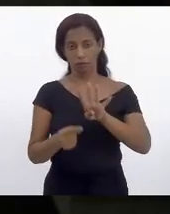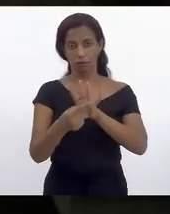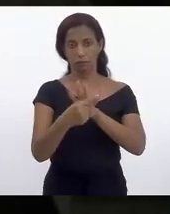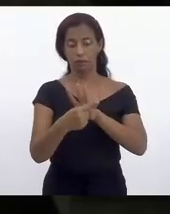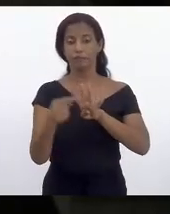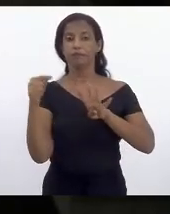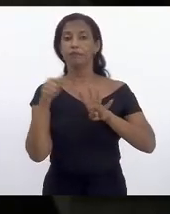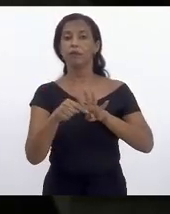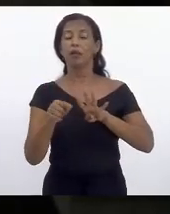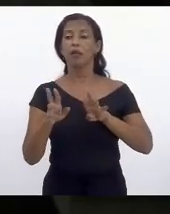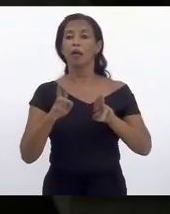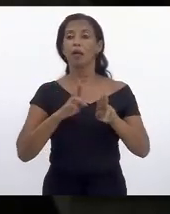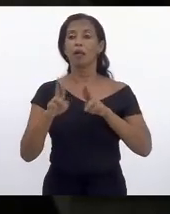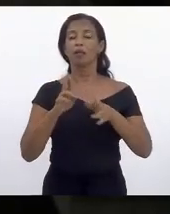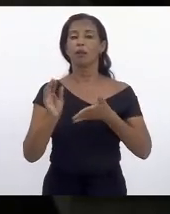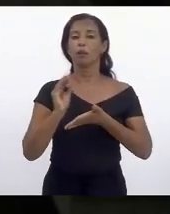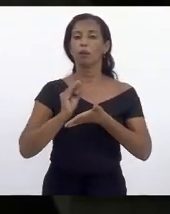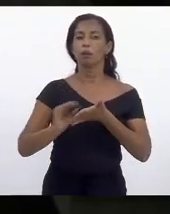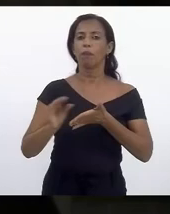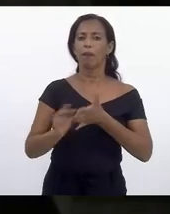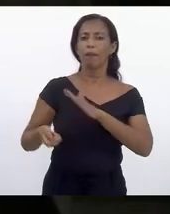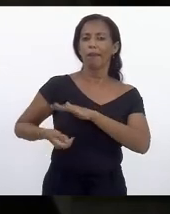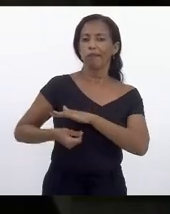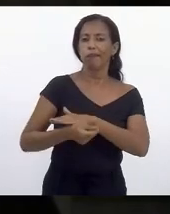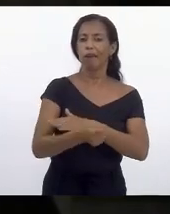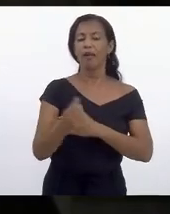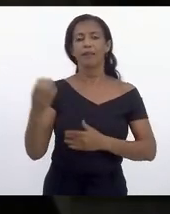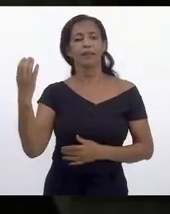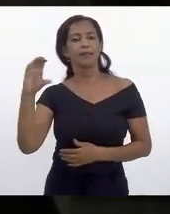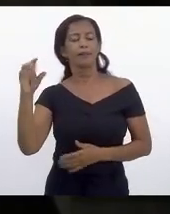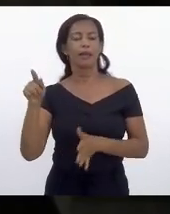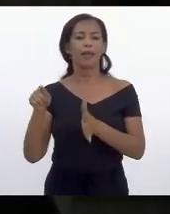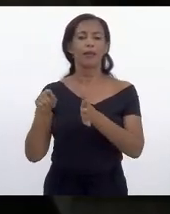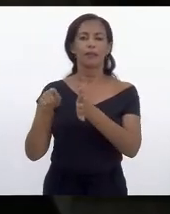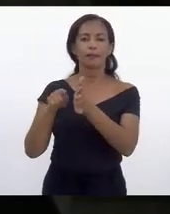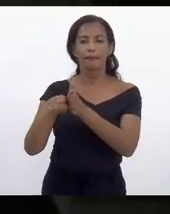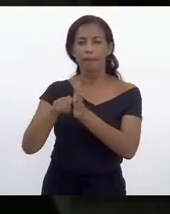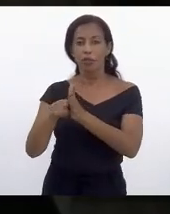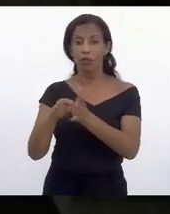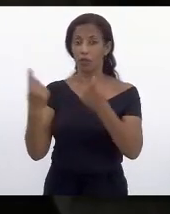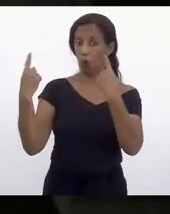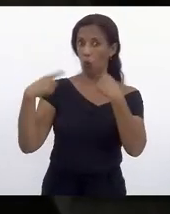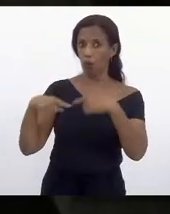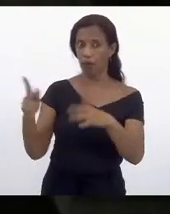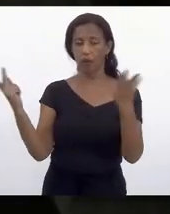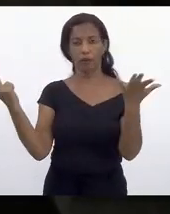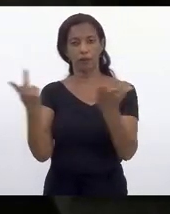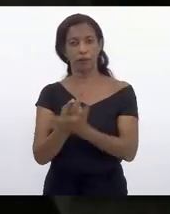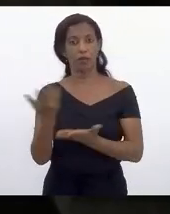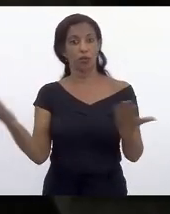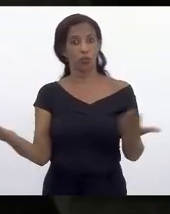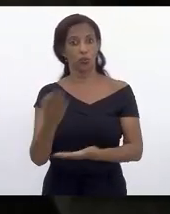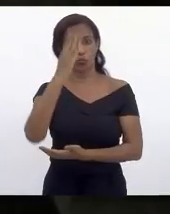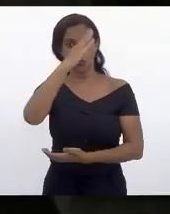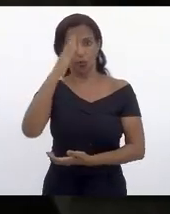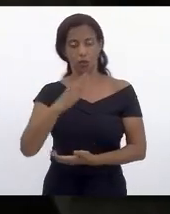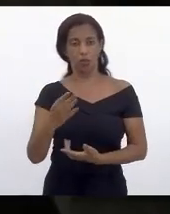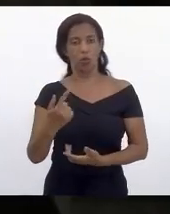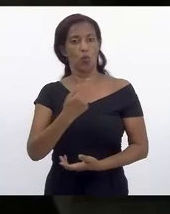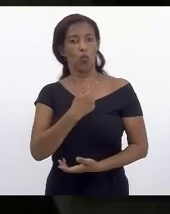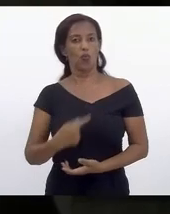é o aspecto relacionado aos investimentos em ciência, em pesquisa e inovação. Ao contrário do que está acontecendo hoje no Brasil, em que o governo federal, o governo